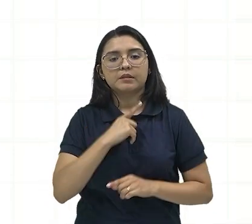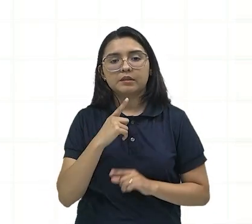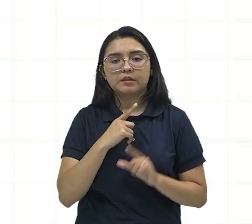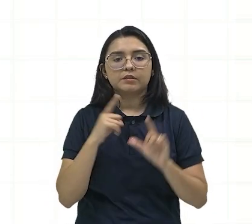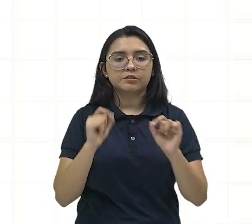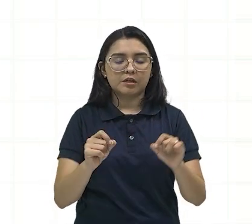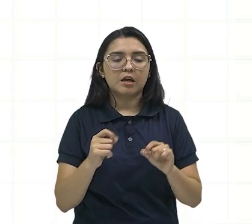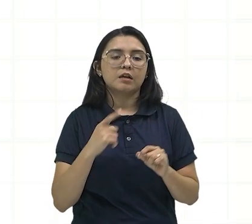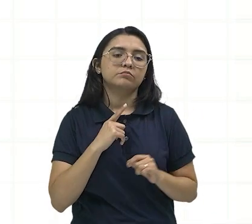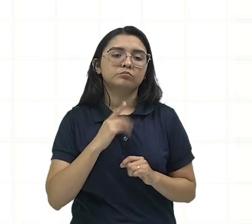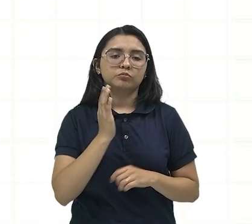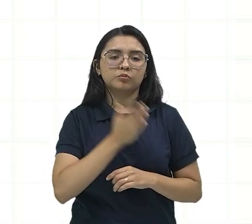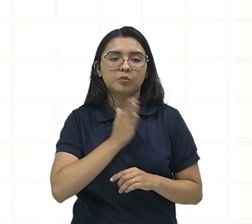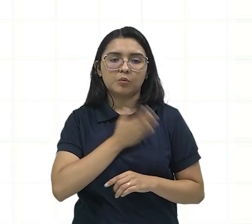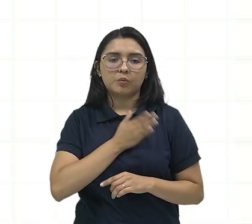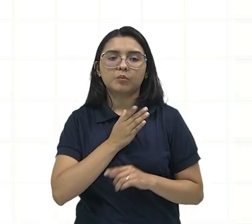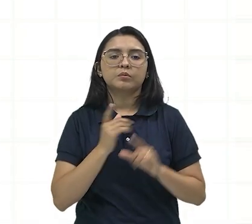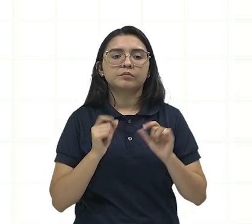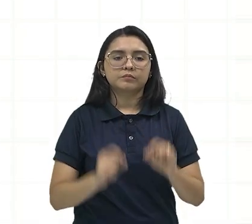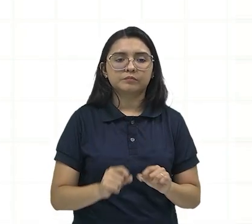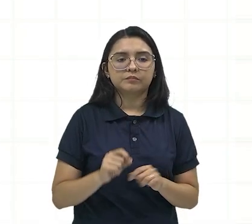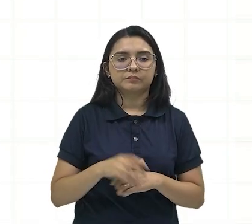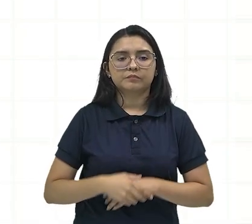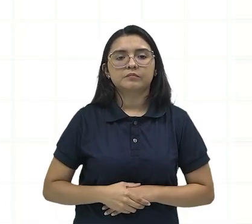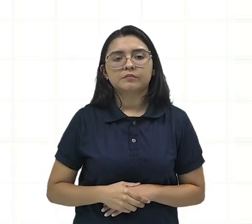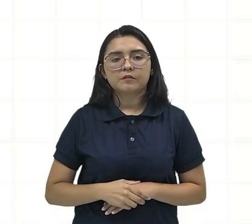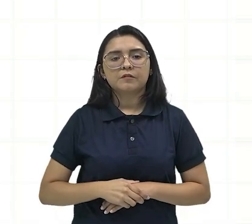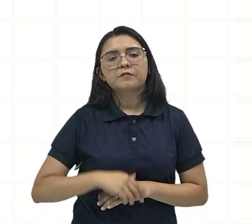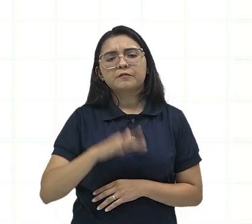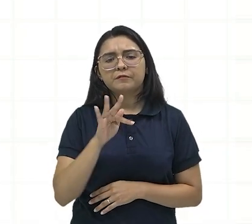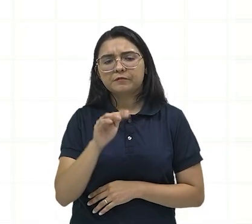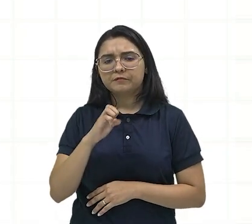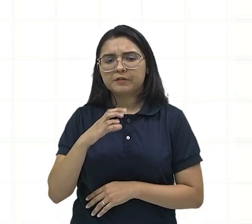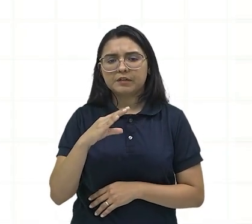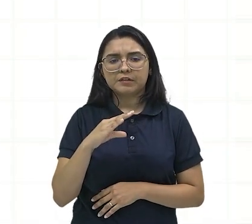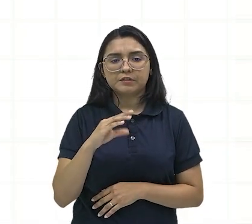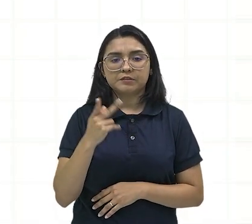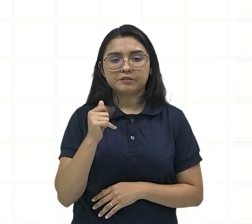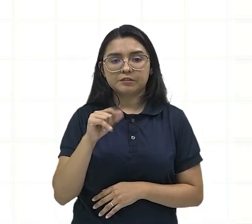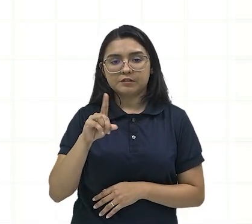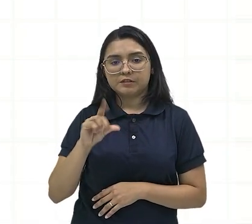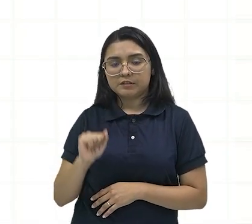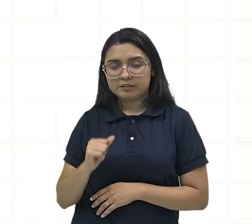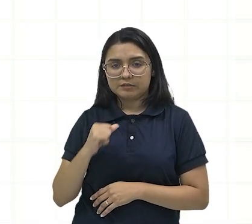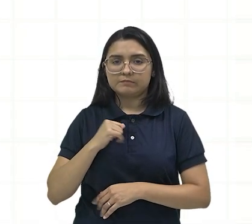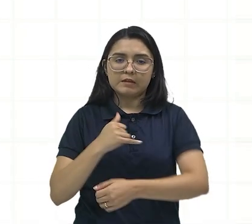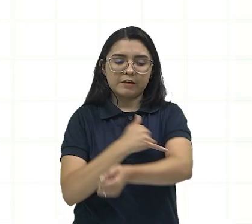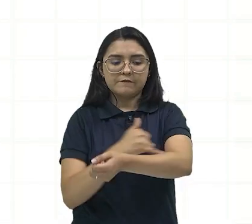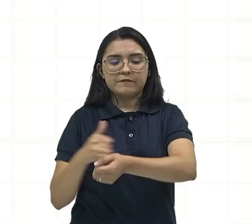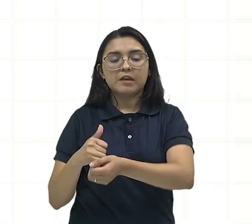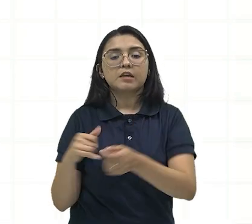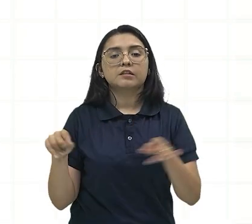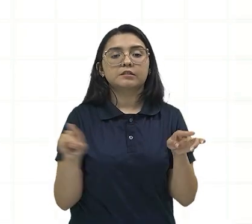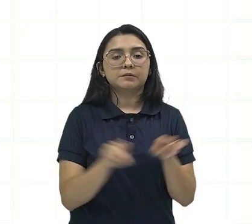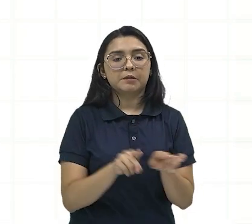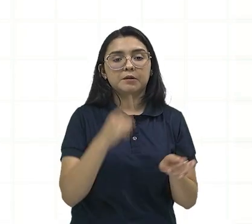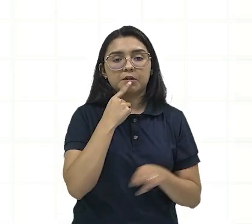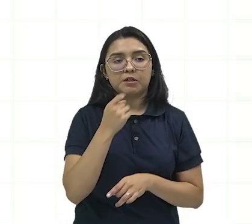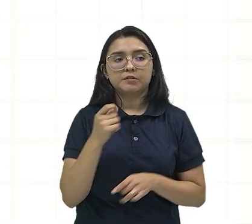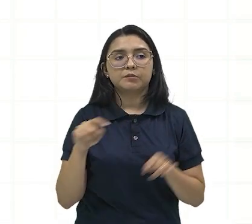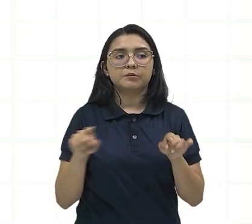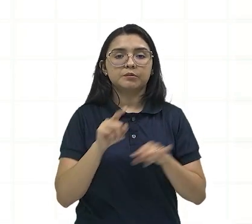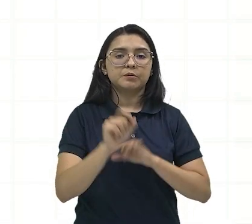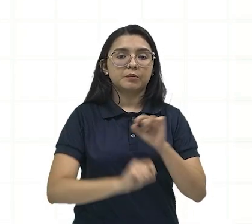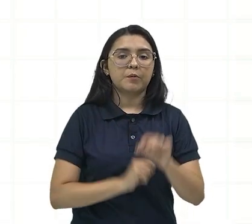circulação fechada, ela é toda feita dentro de veias capilares, né?